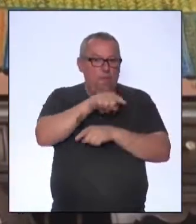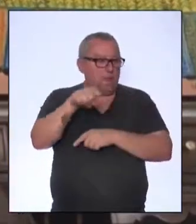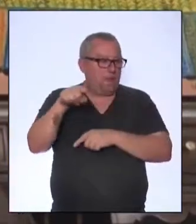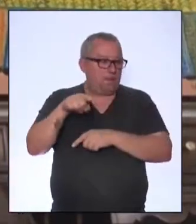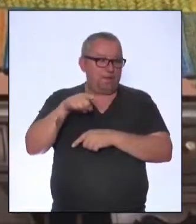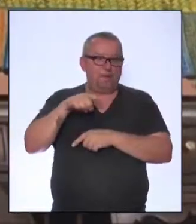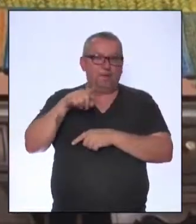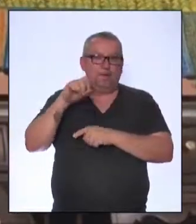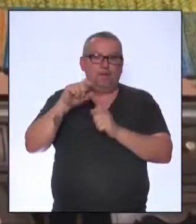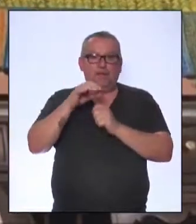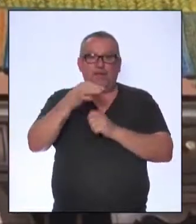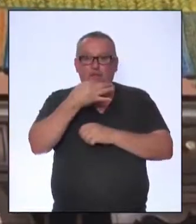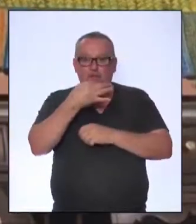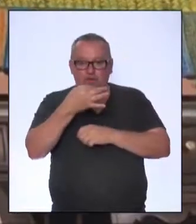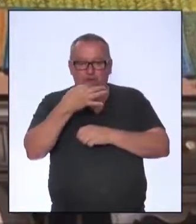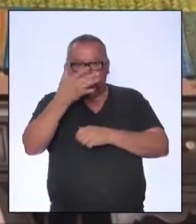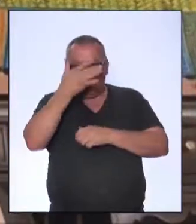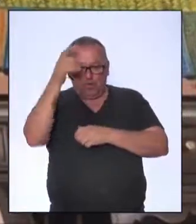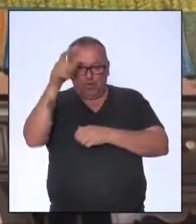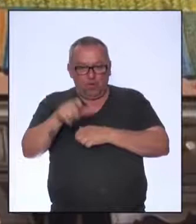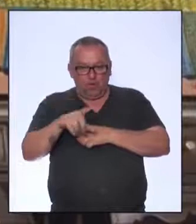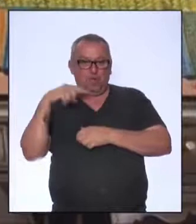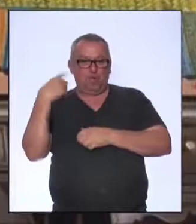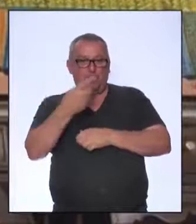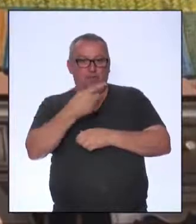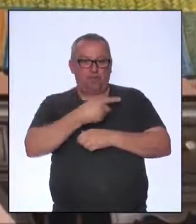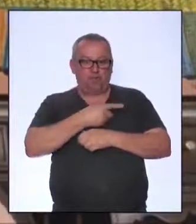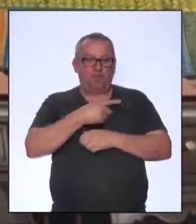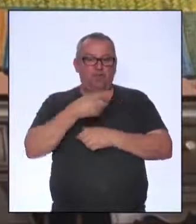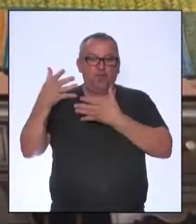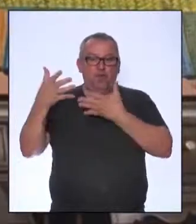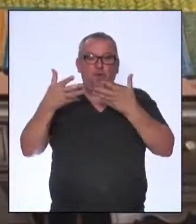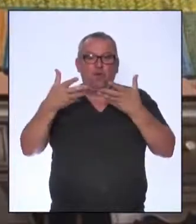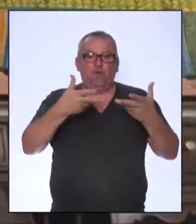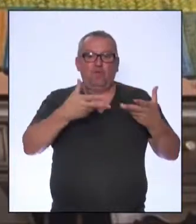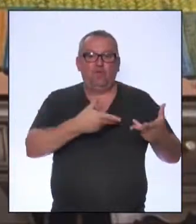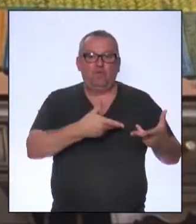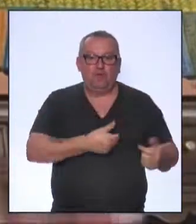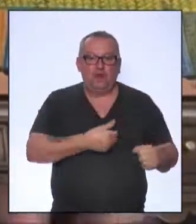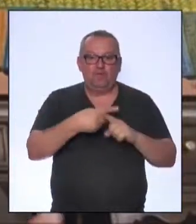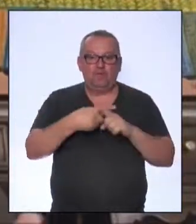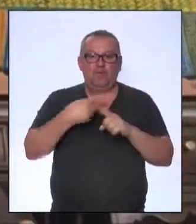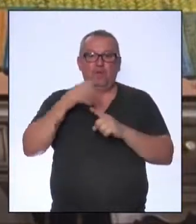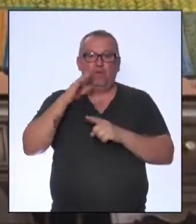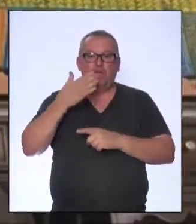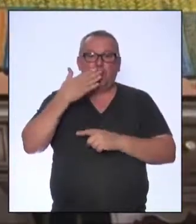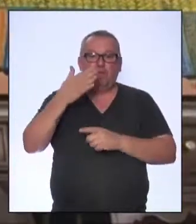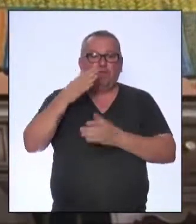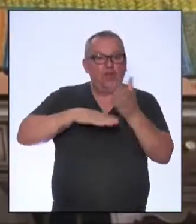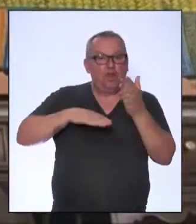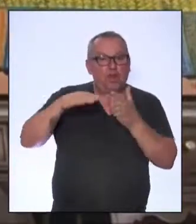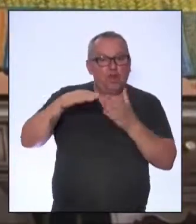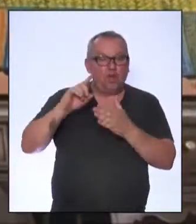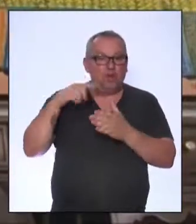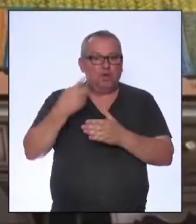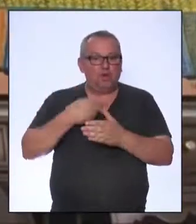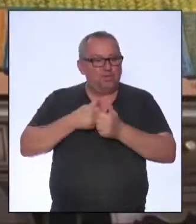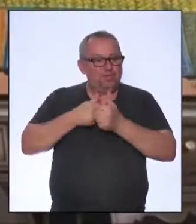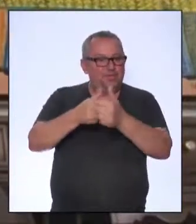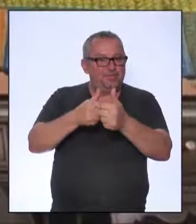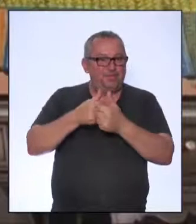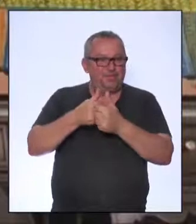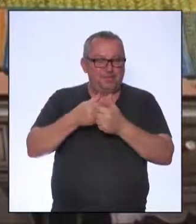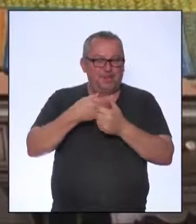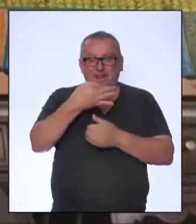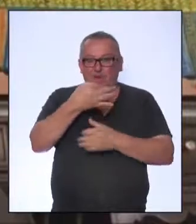se quiser sugerir gente para a gente convidar, eu já pedi a todos que nos acompanham que façam sugestões